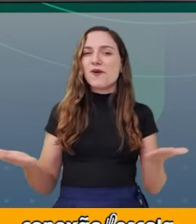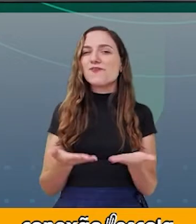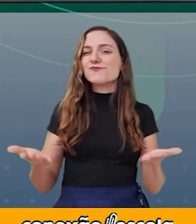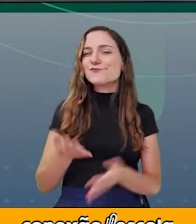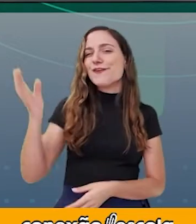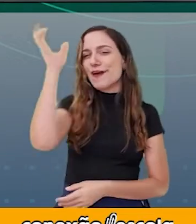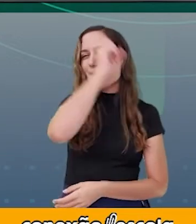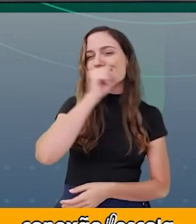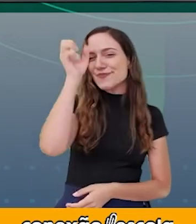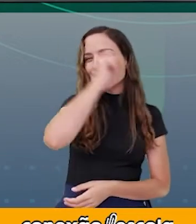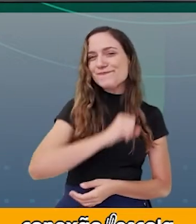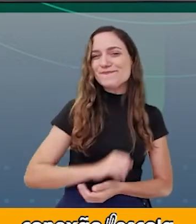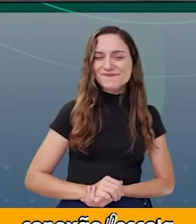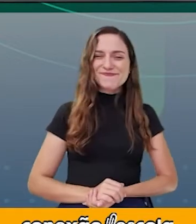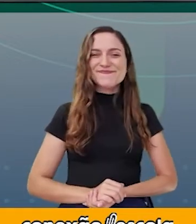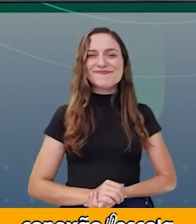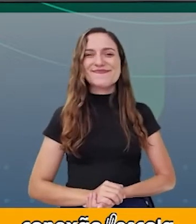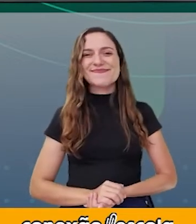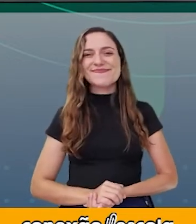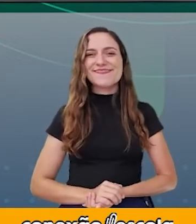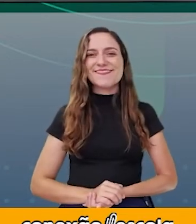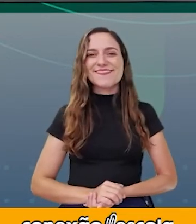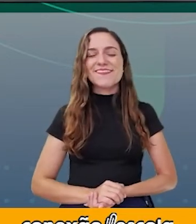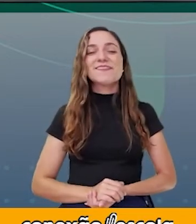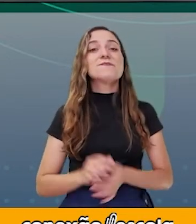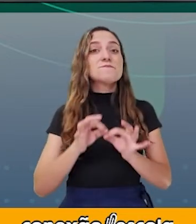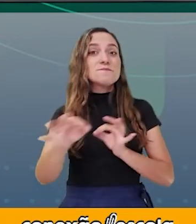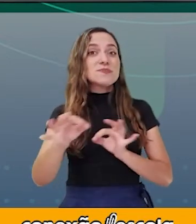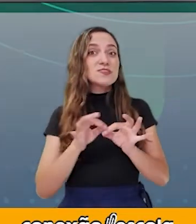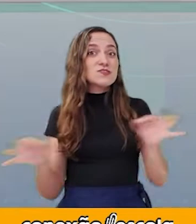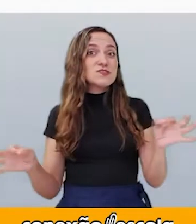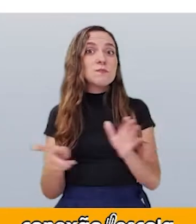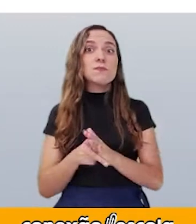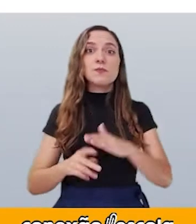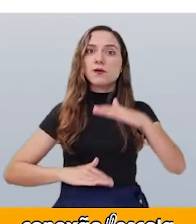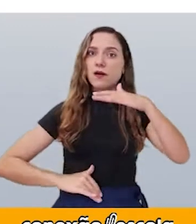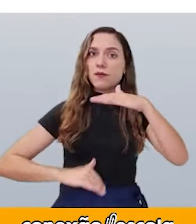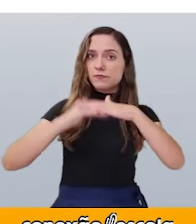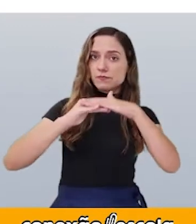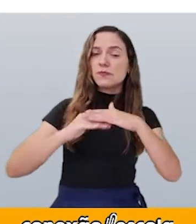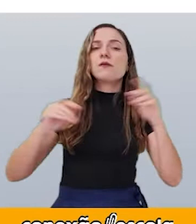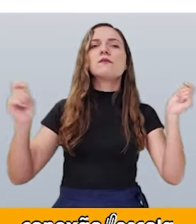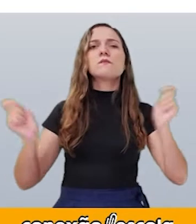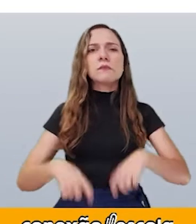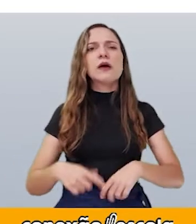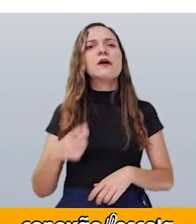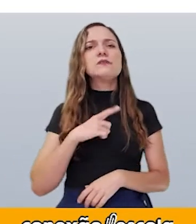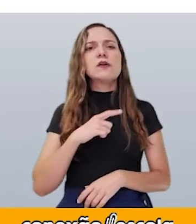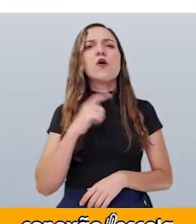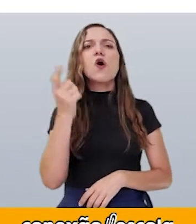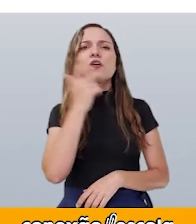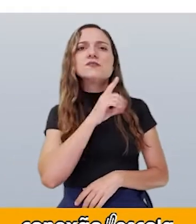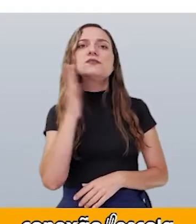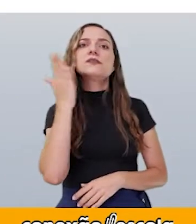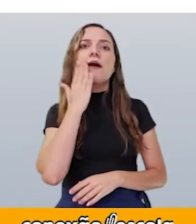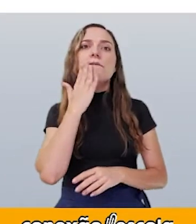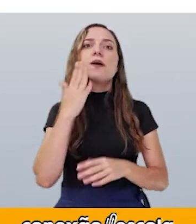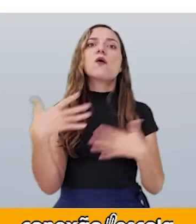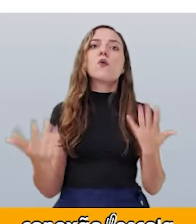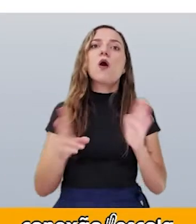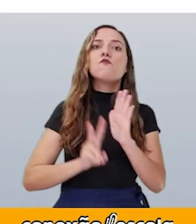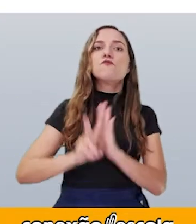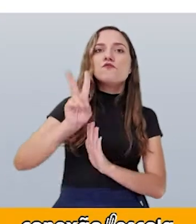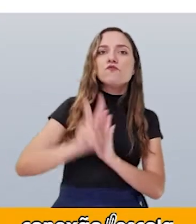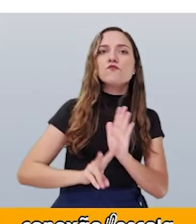isso agora. As medidas de capacidade são usadas para medir o volume